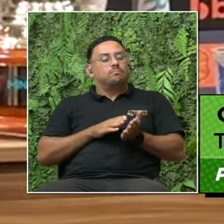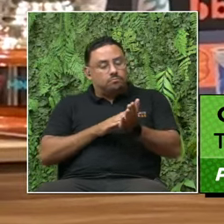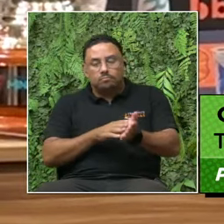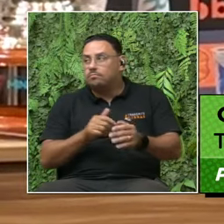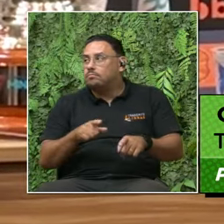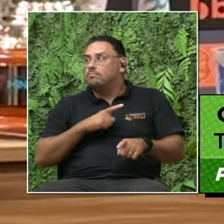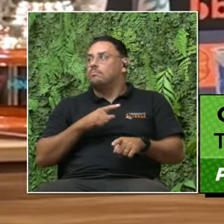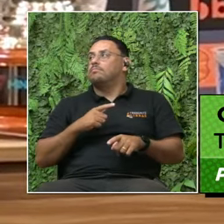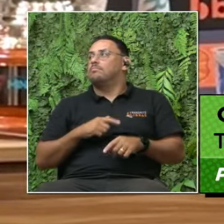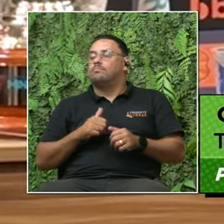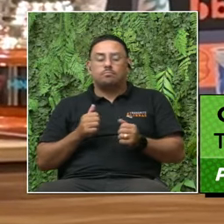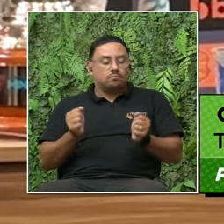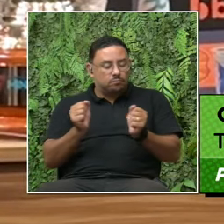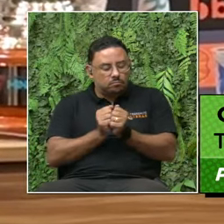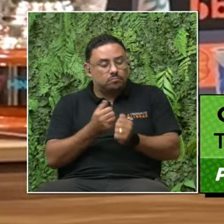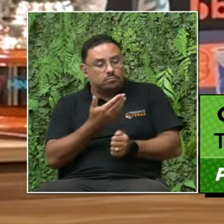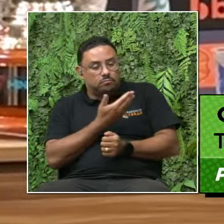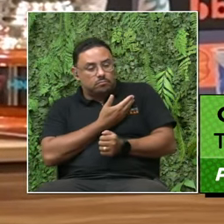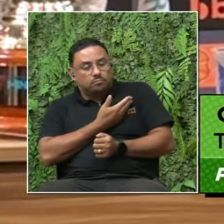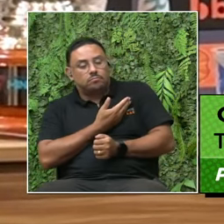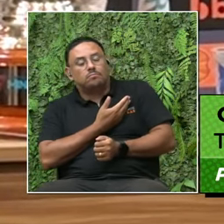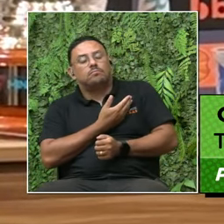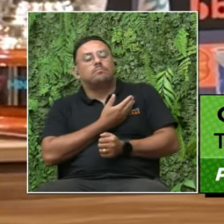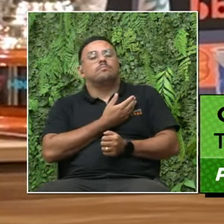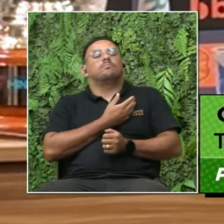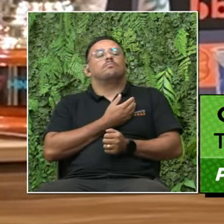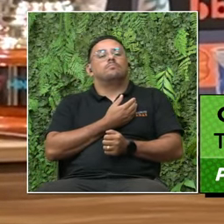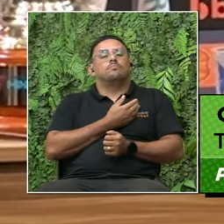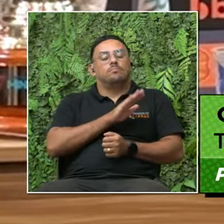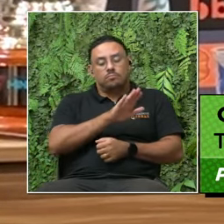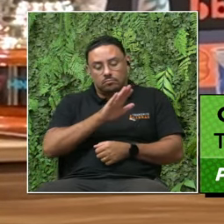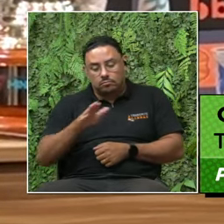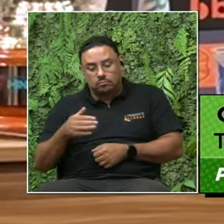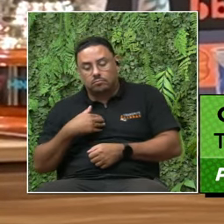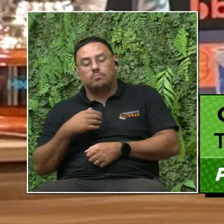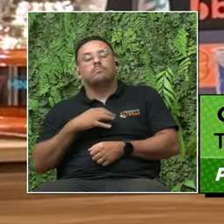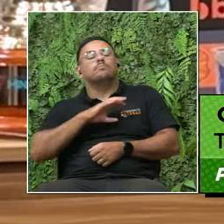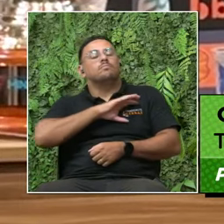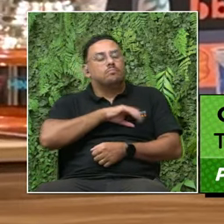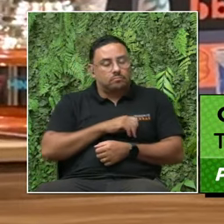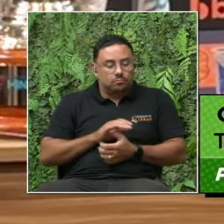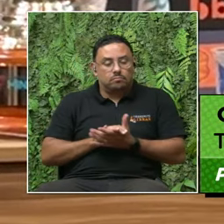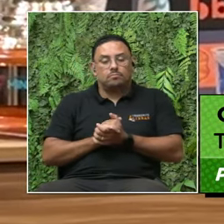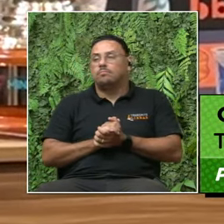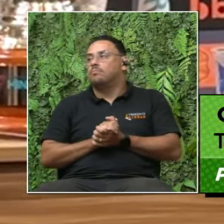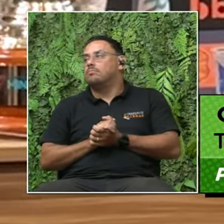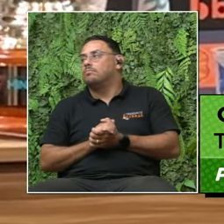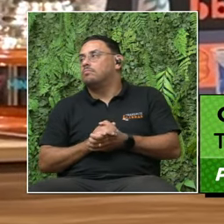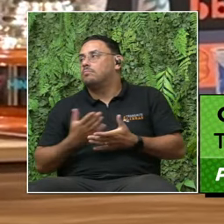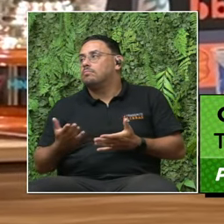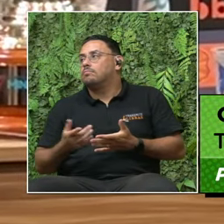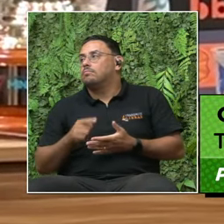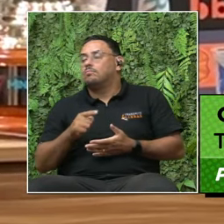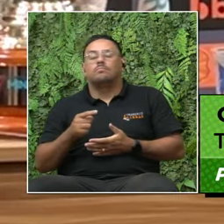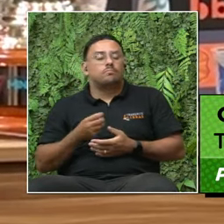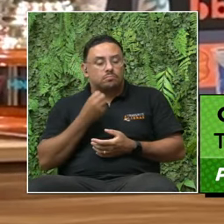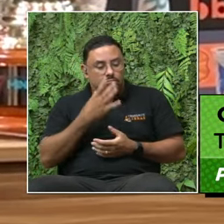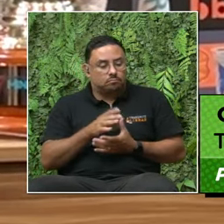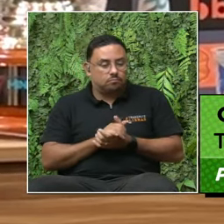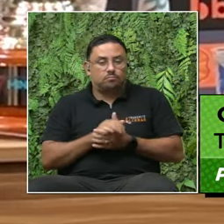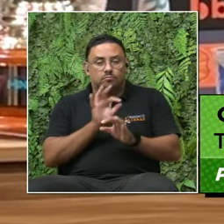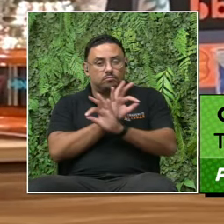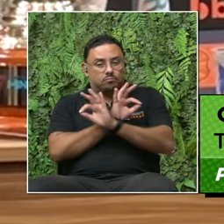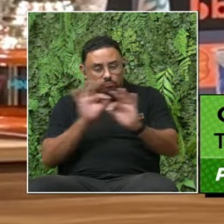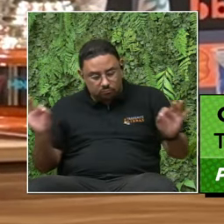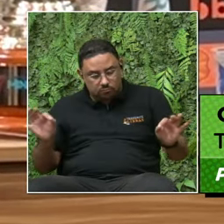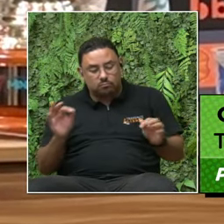mi comp dentro del eh es un Gran jugador Y